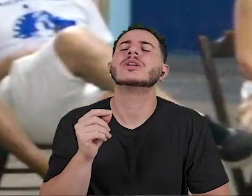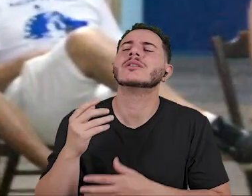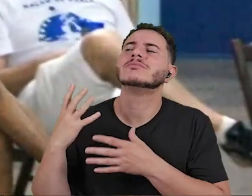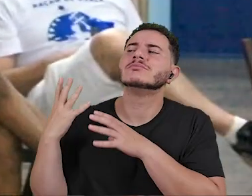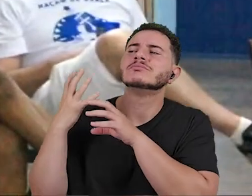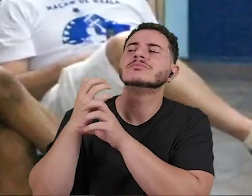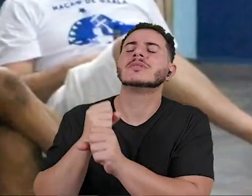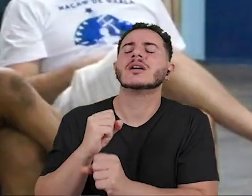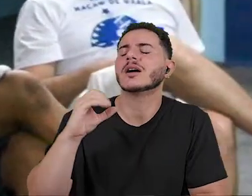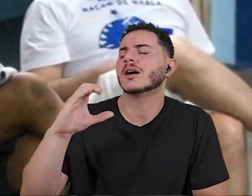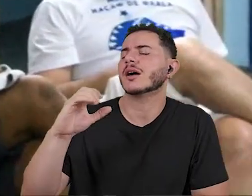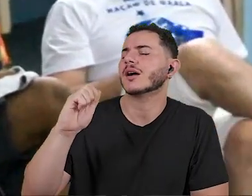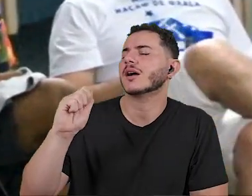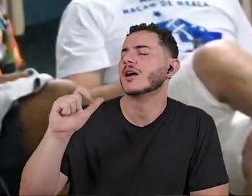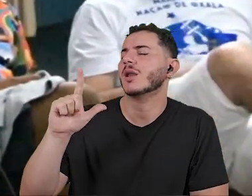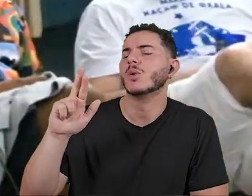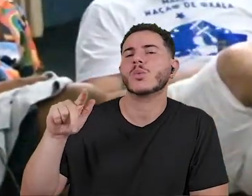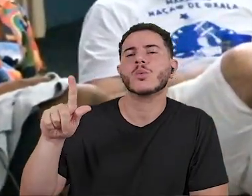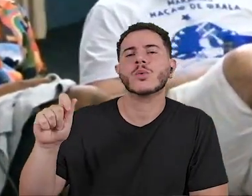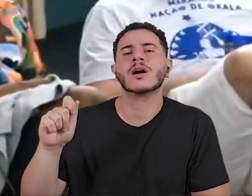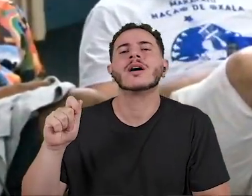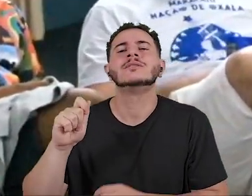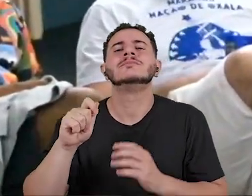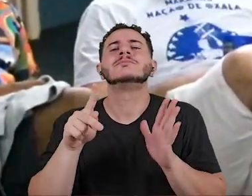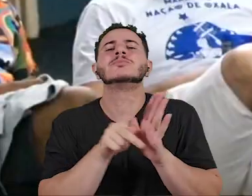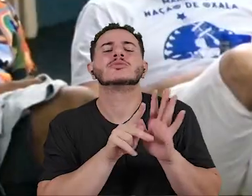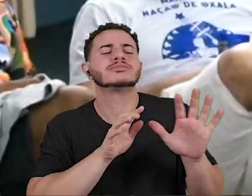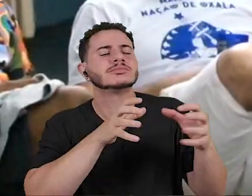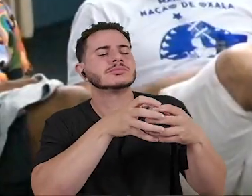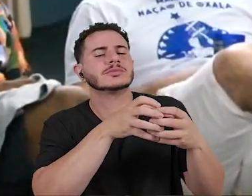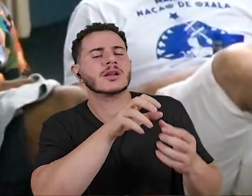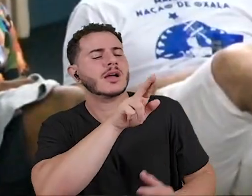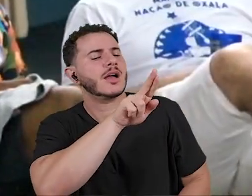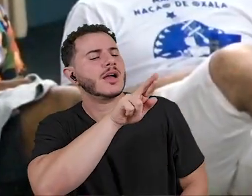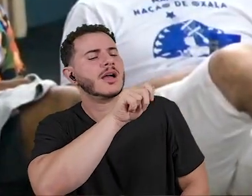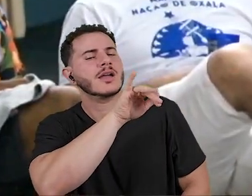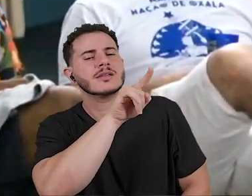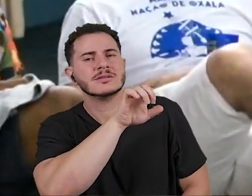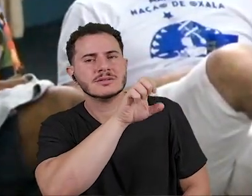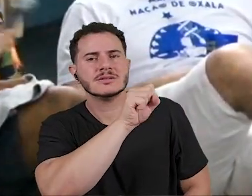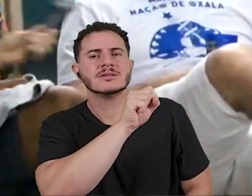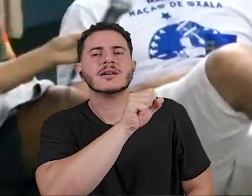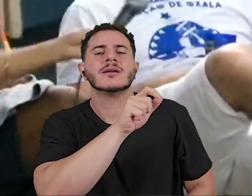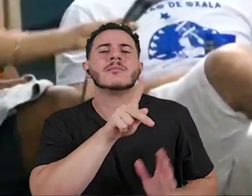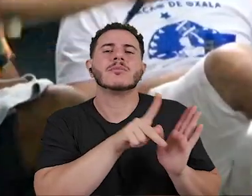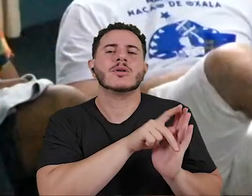que estão responsáveis pelo cuidado, né, lá do meio de vocês.